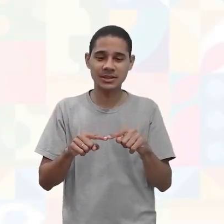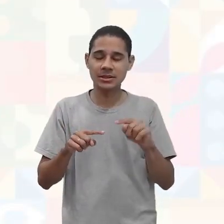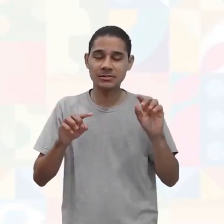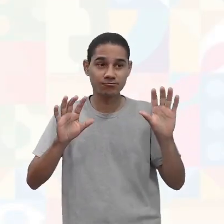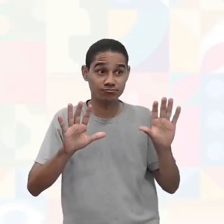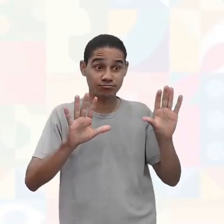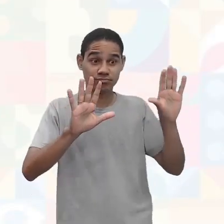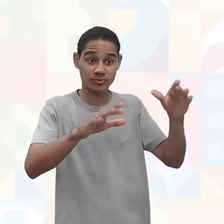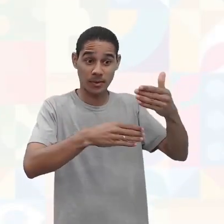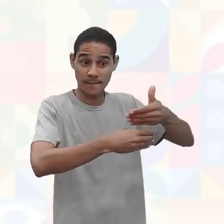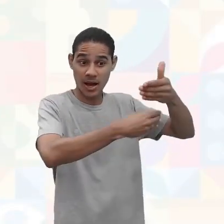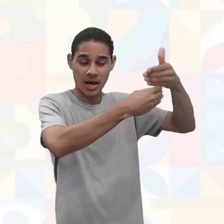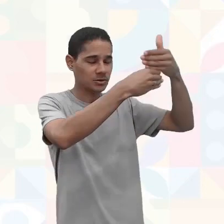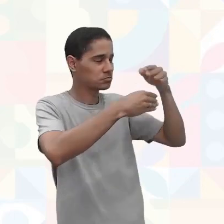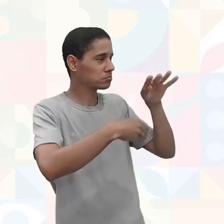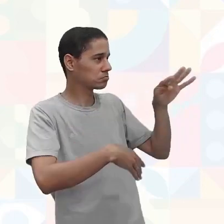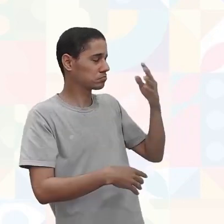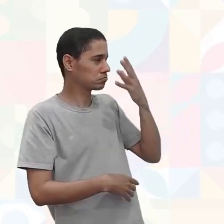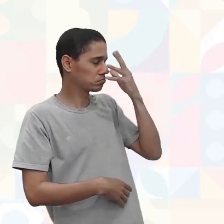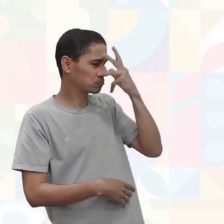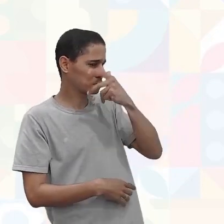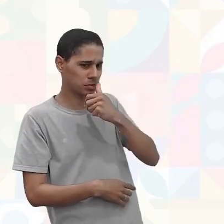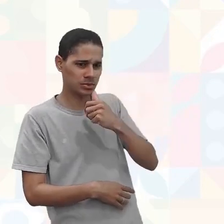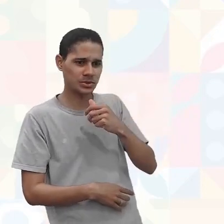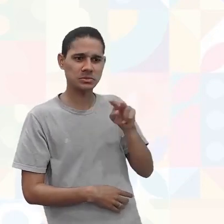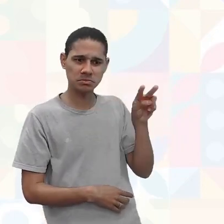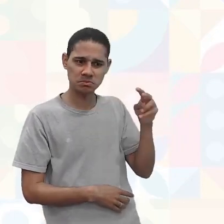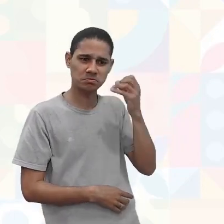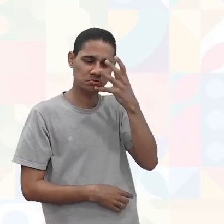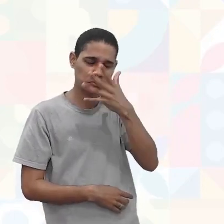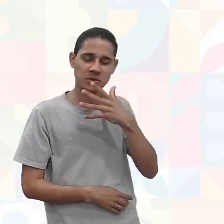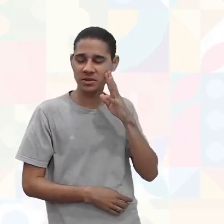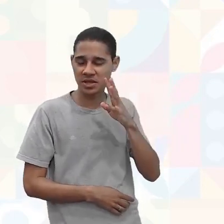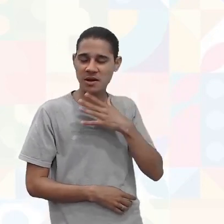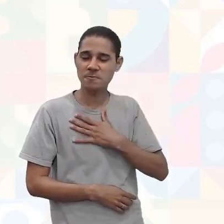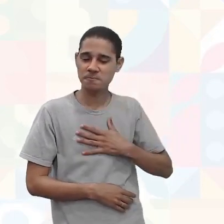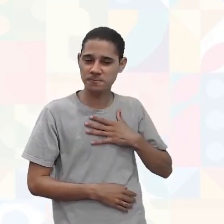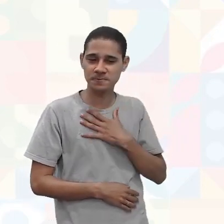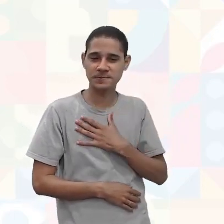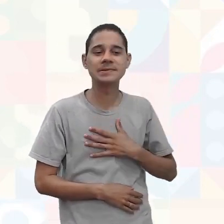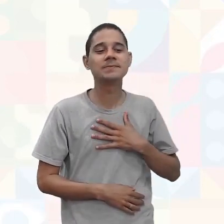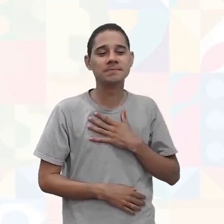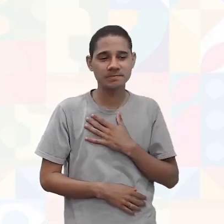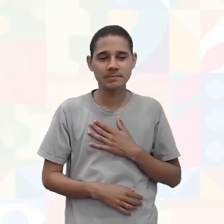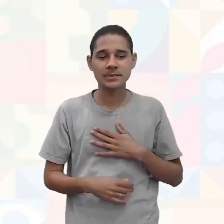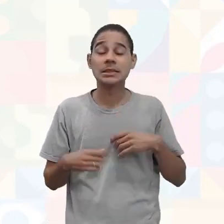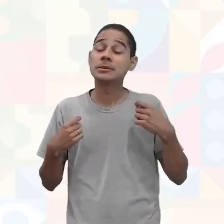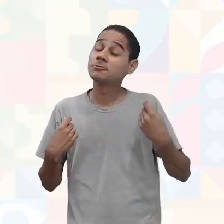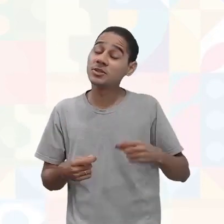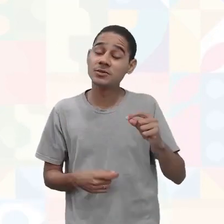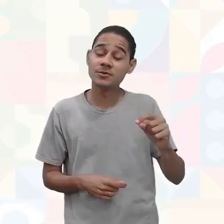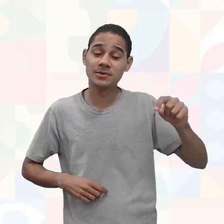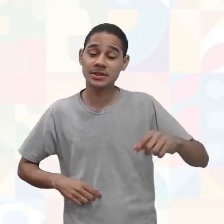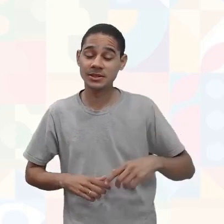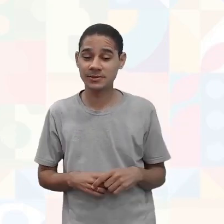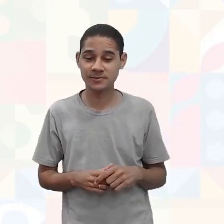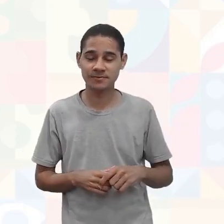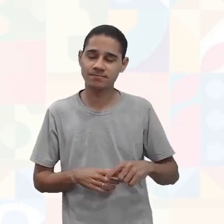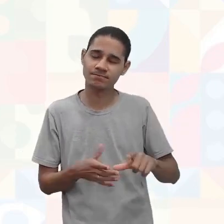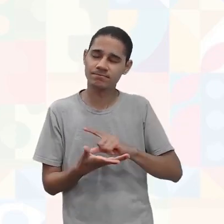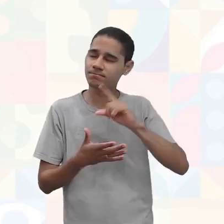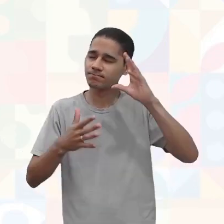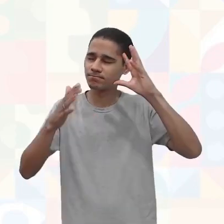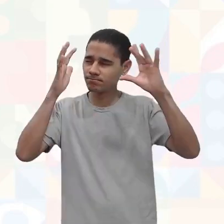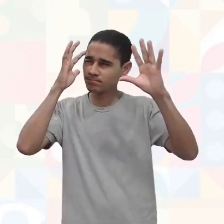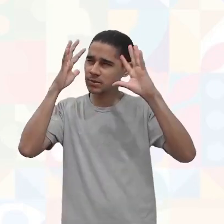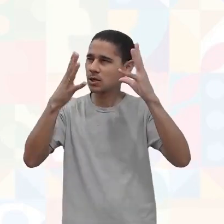realmente esteticamente muito agradável e bem interessante, tá? Então a gente precisa nesse momento que a gente for pensar em